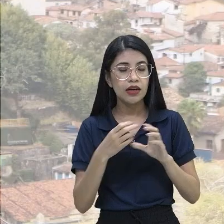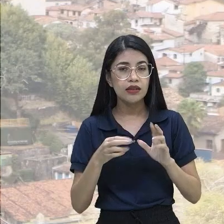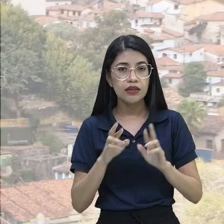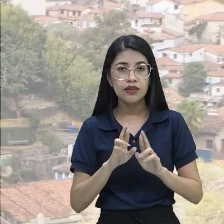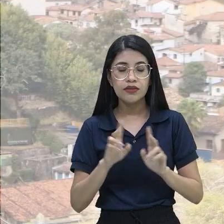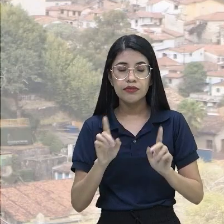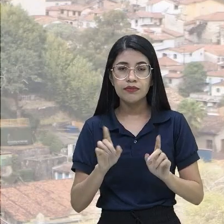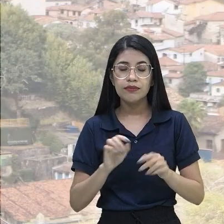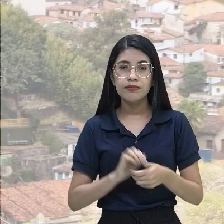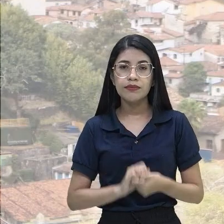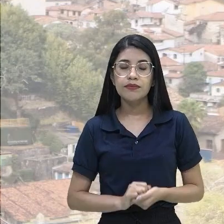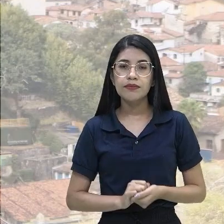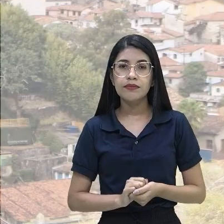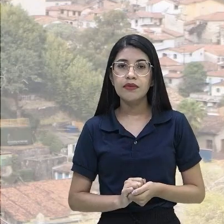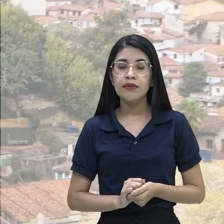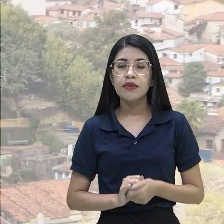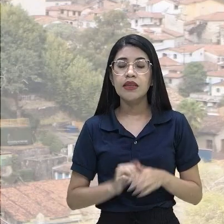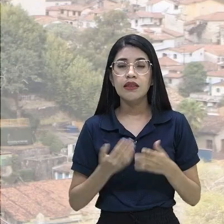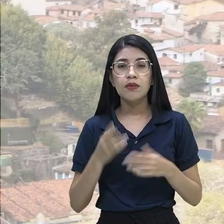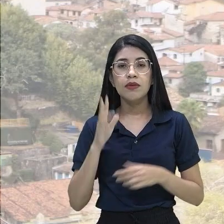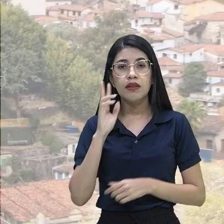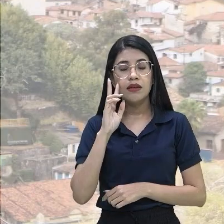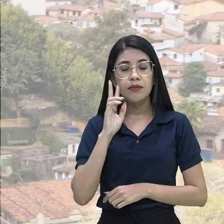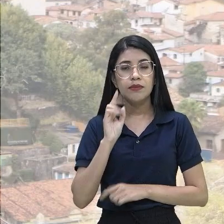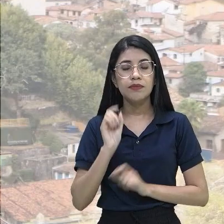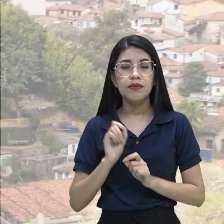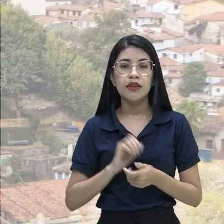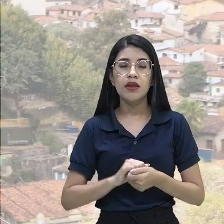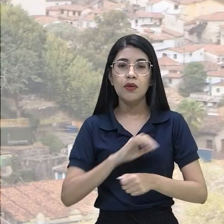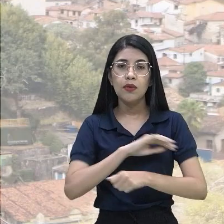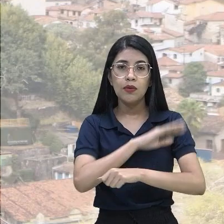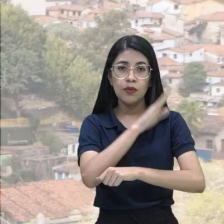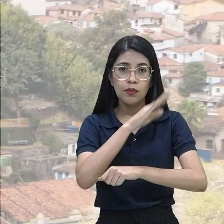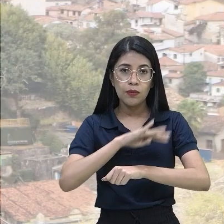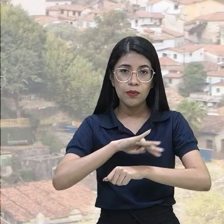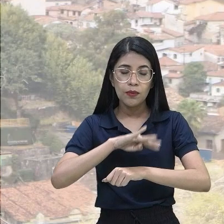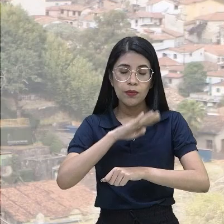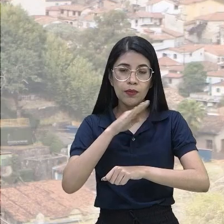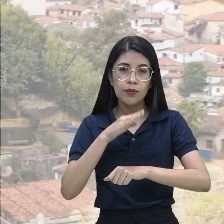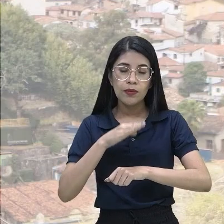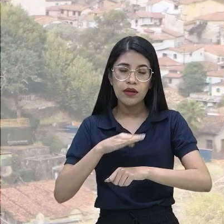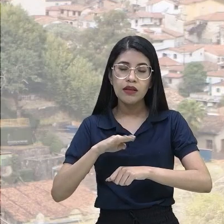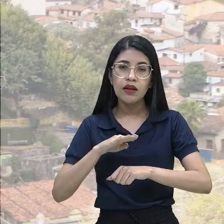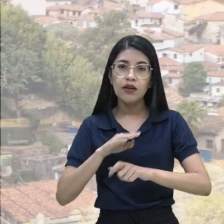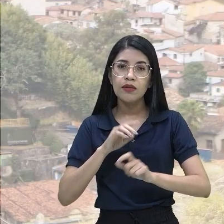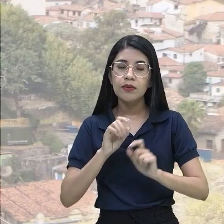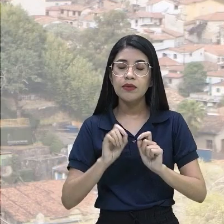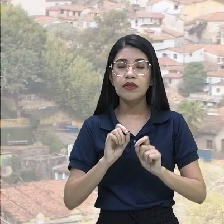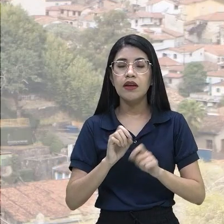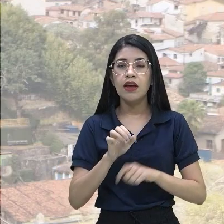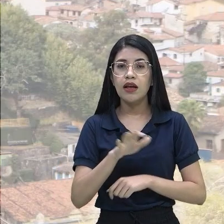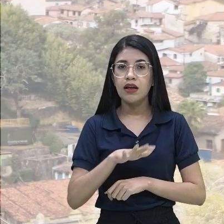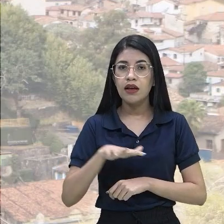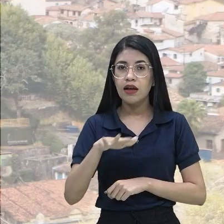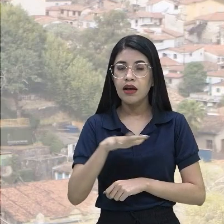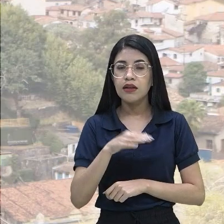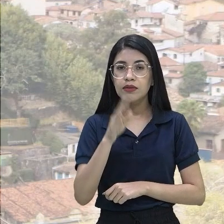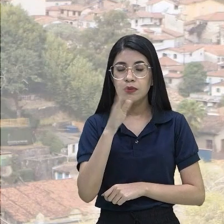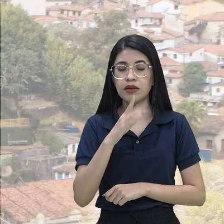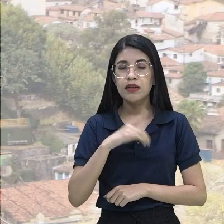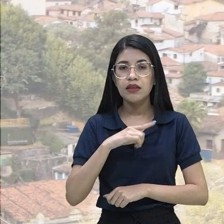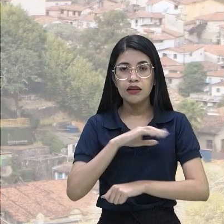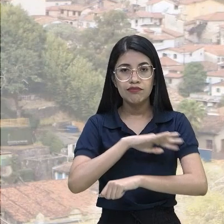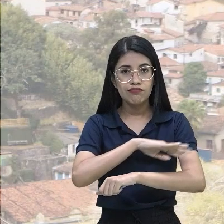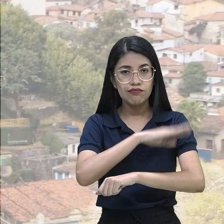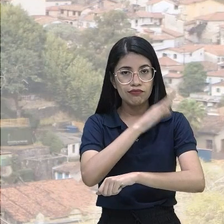tá? Então, não esqueça, planaltos vão ser as áreas onde o território do brasileiro acaba tendo esses relevos mais